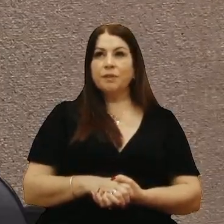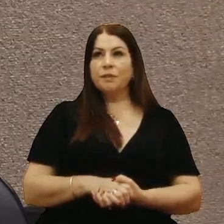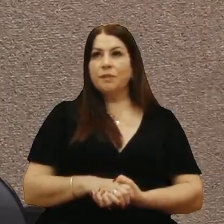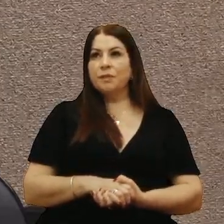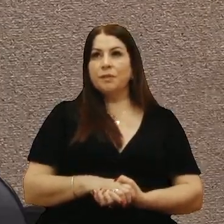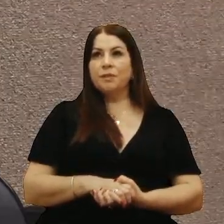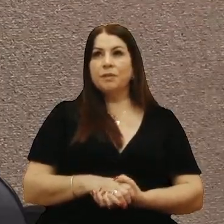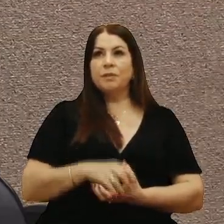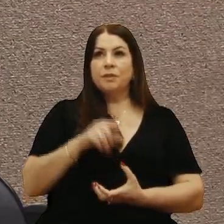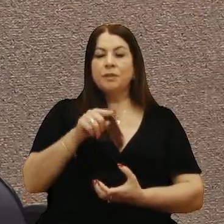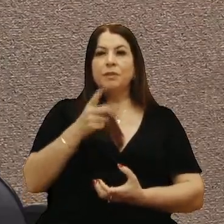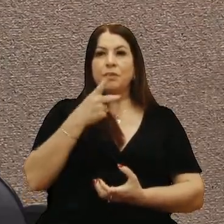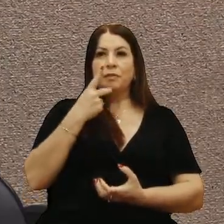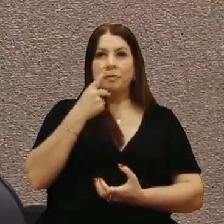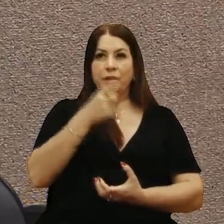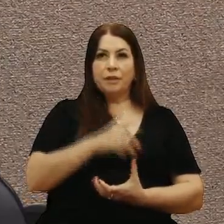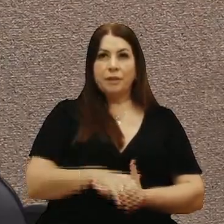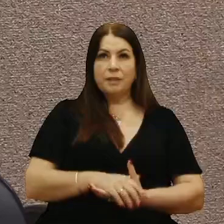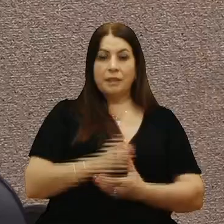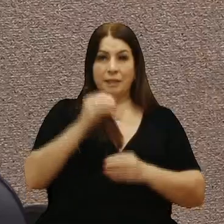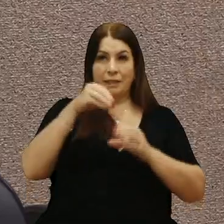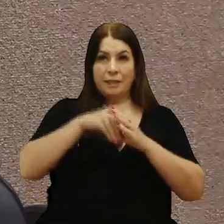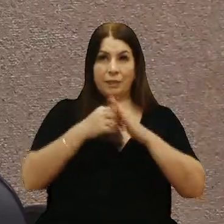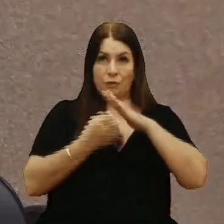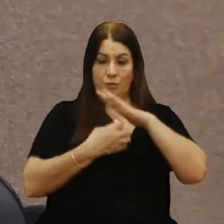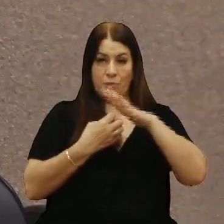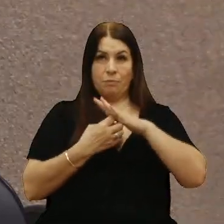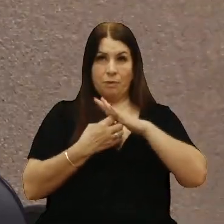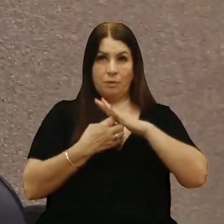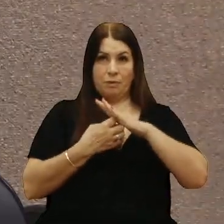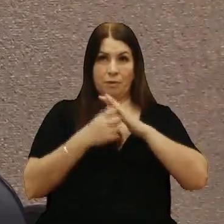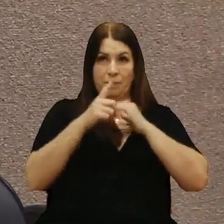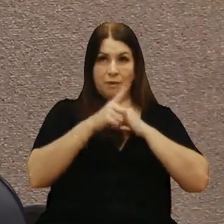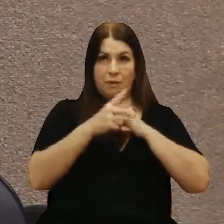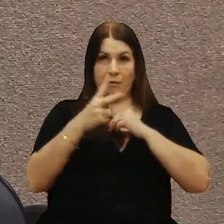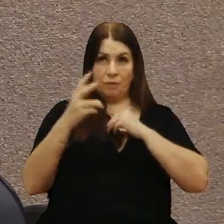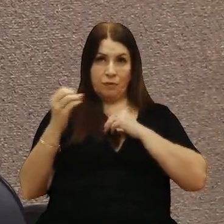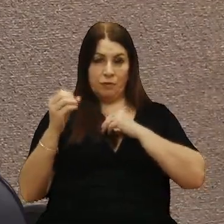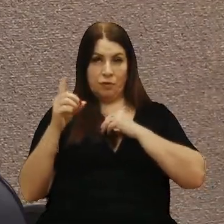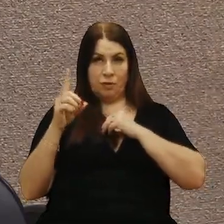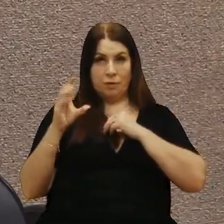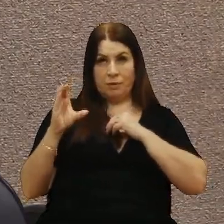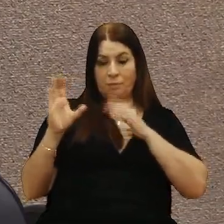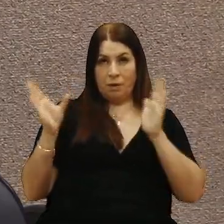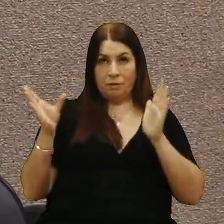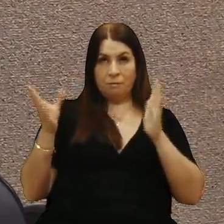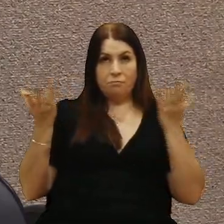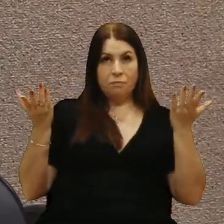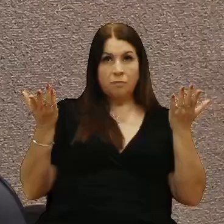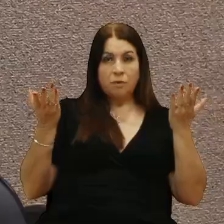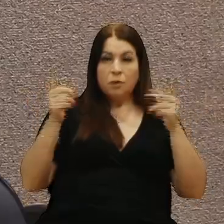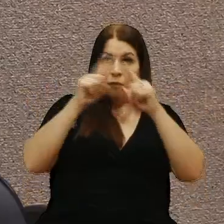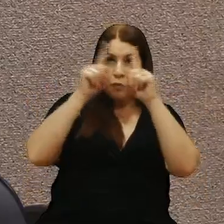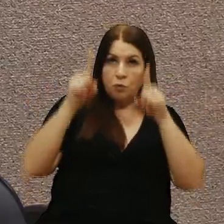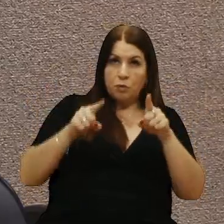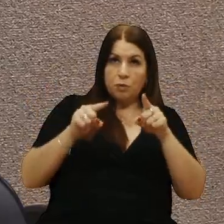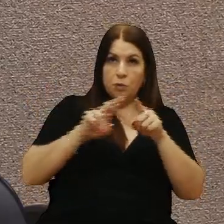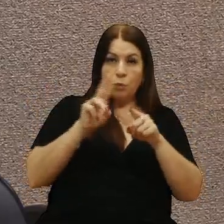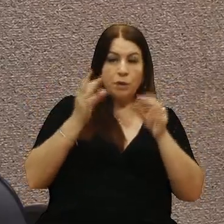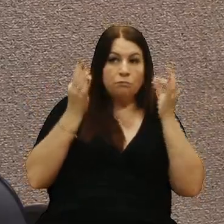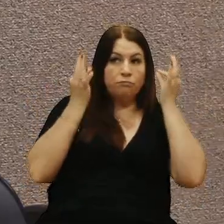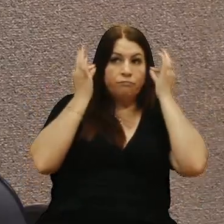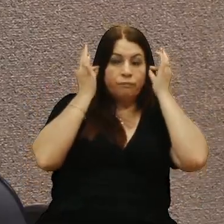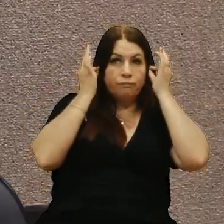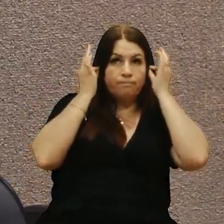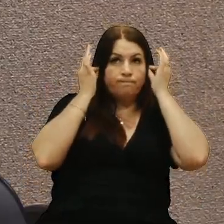E se o senhor fala o seguinte, que dentro de uma empresa tem 120 decibéis, se o funcionário não usar o protetor